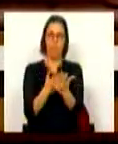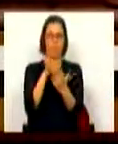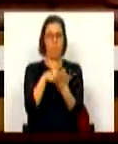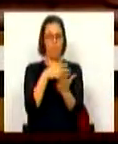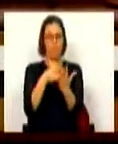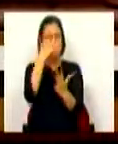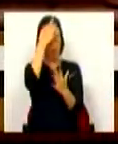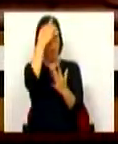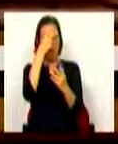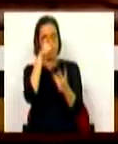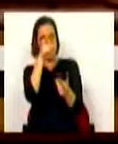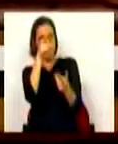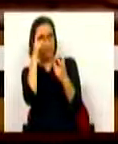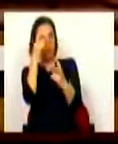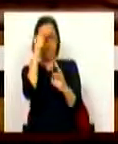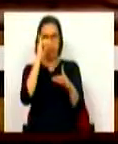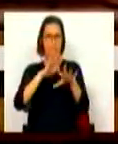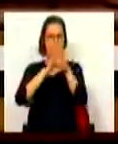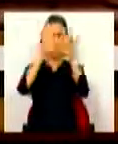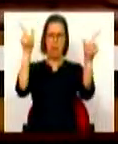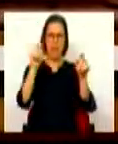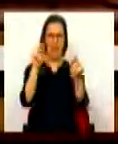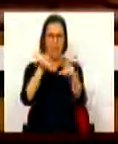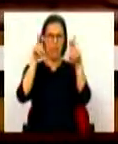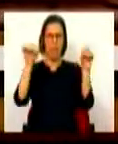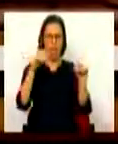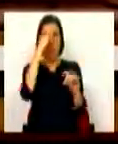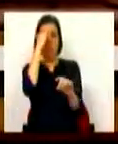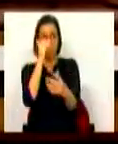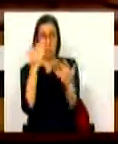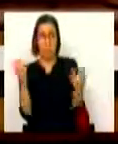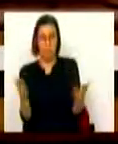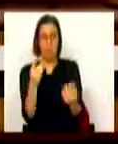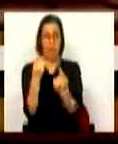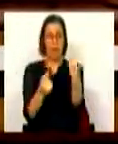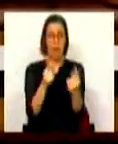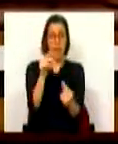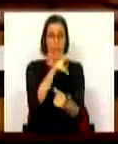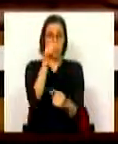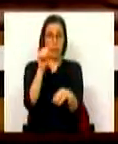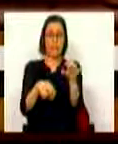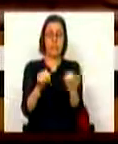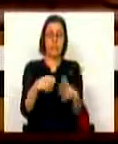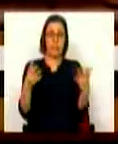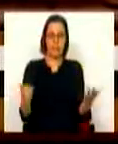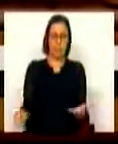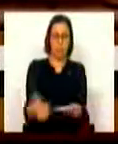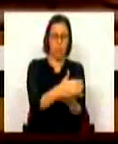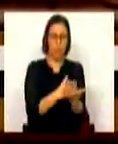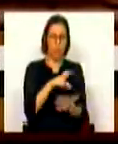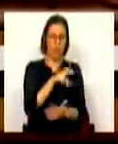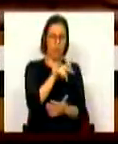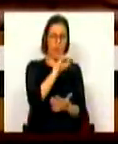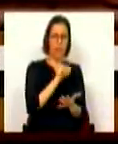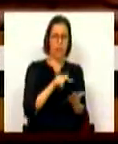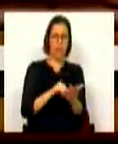da opinião e da percepção, uma ideia errada. A ideia de que algo de errado se passa com os dados do RASI ou